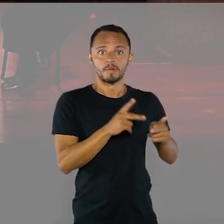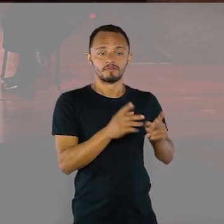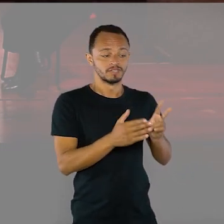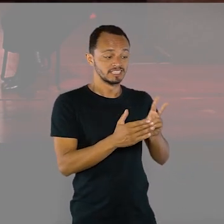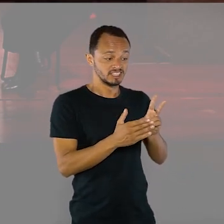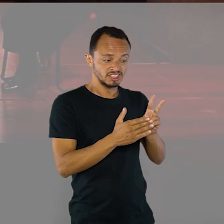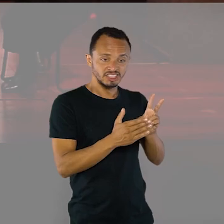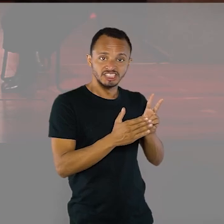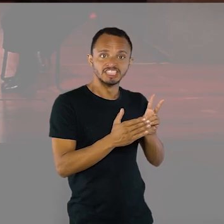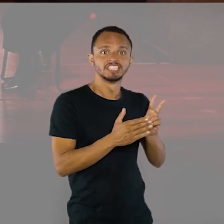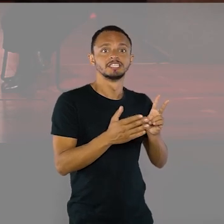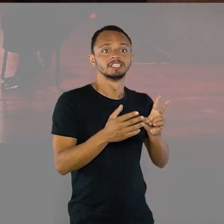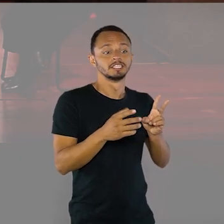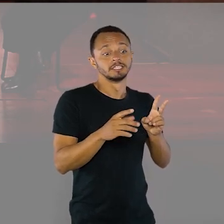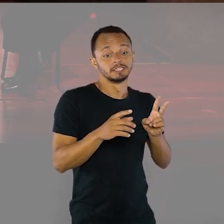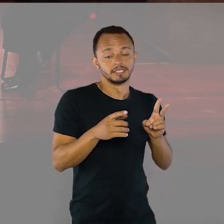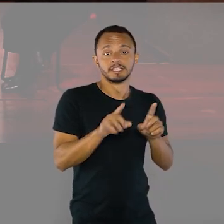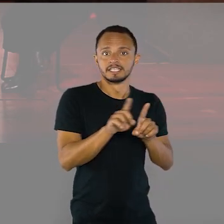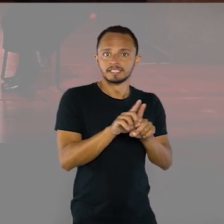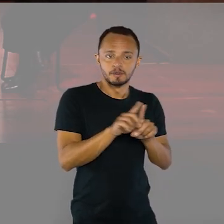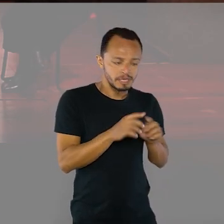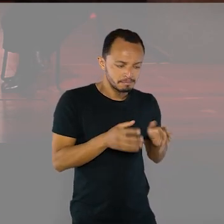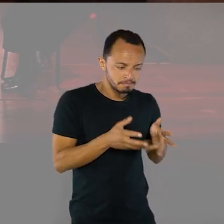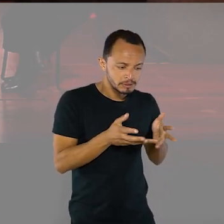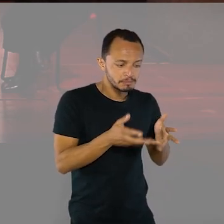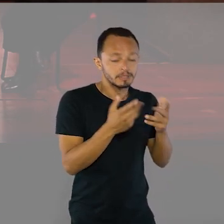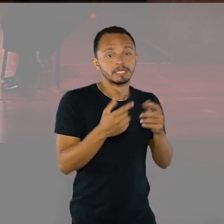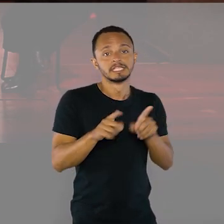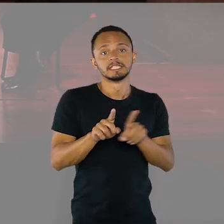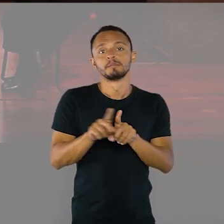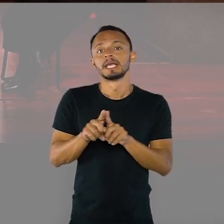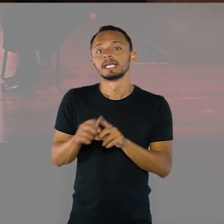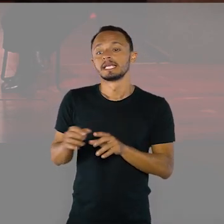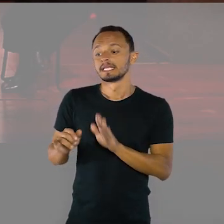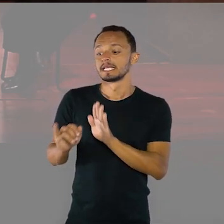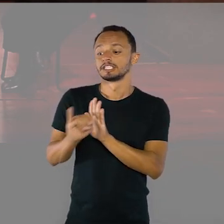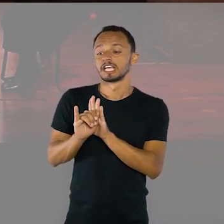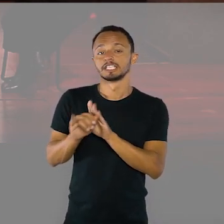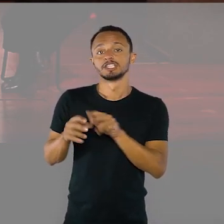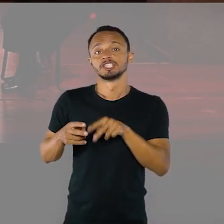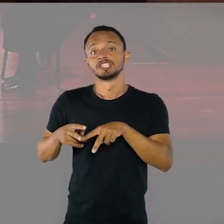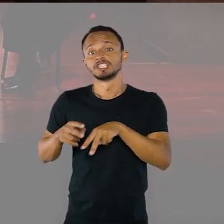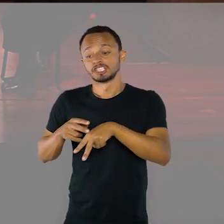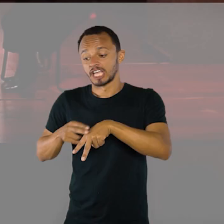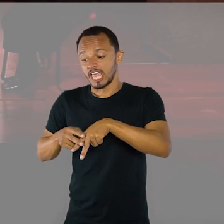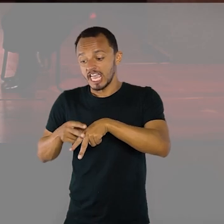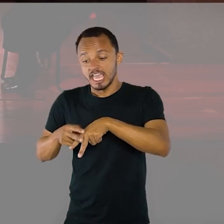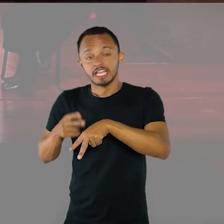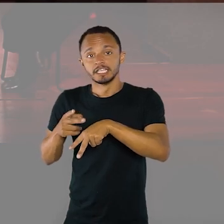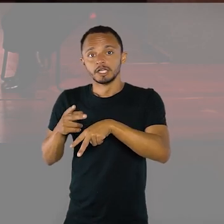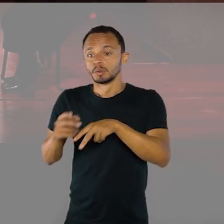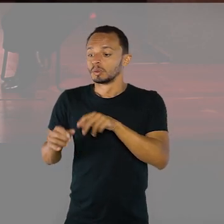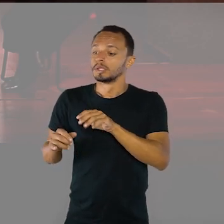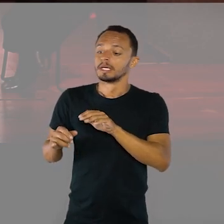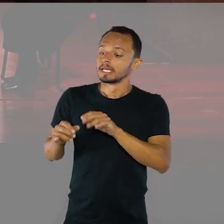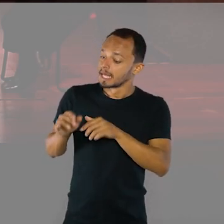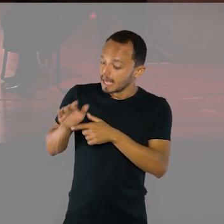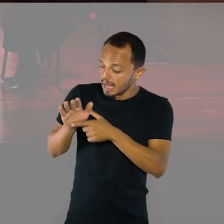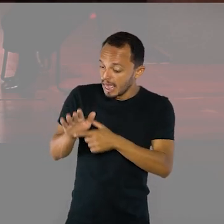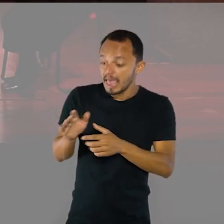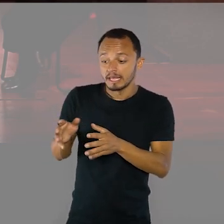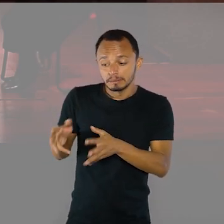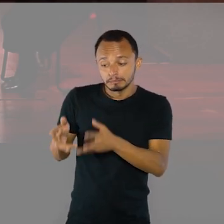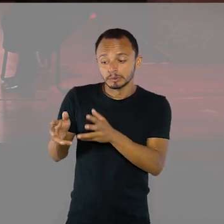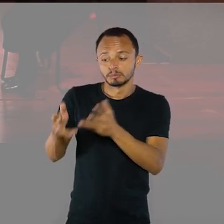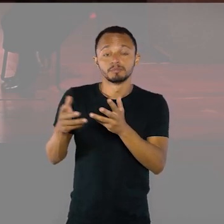não são, e a questão de identidade de gênero era uma interdição, propriamente dito.